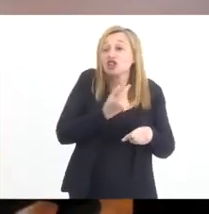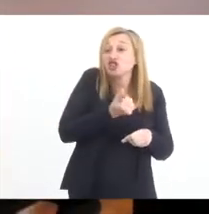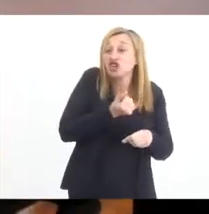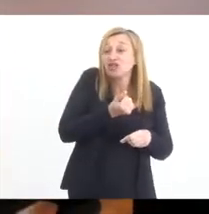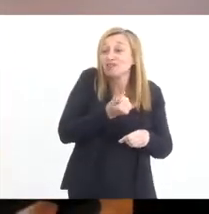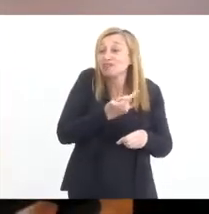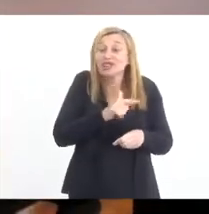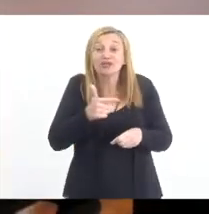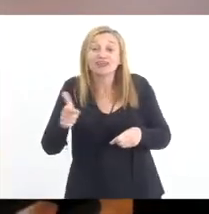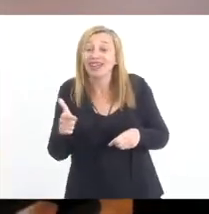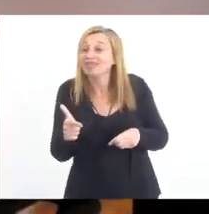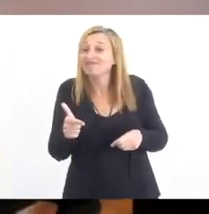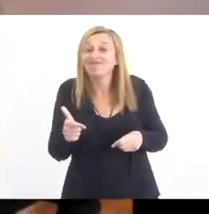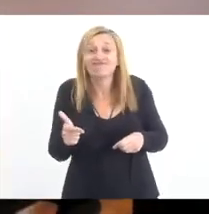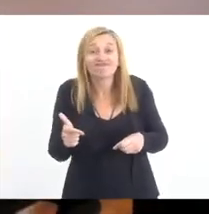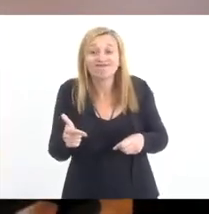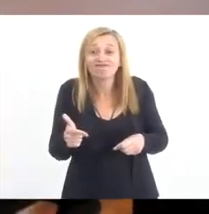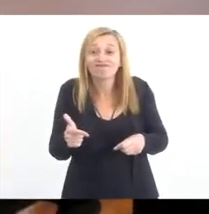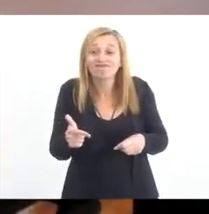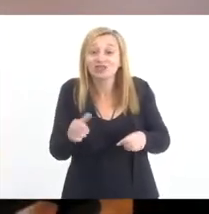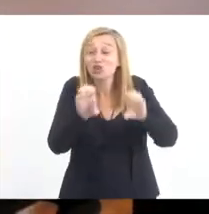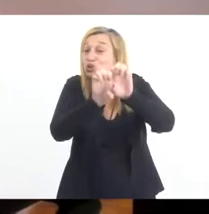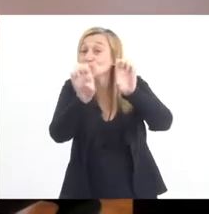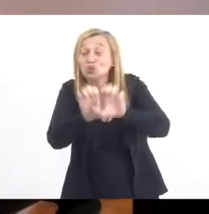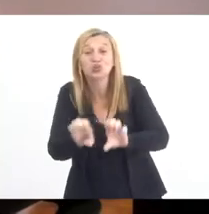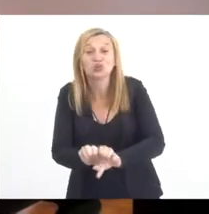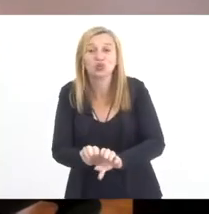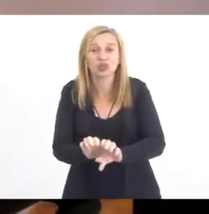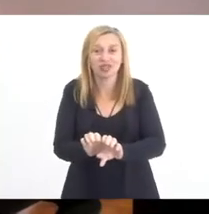tem as estruturas